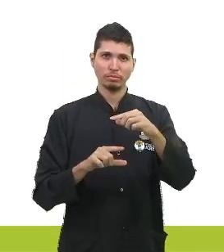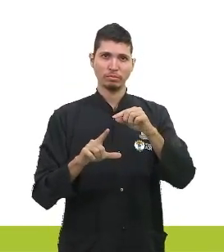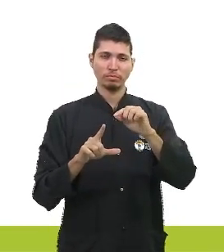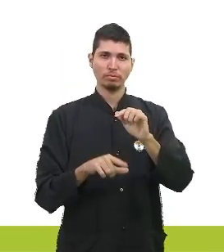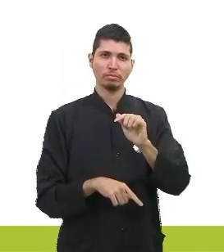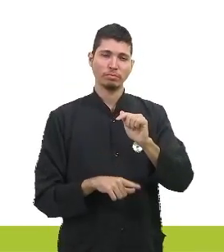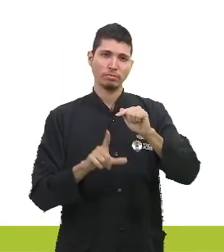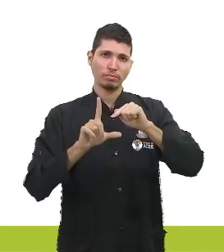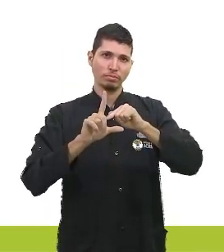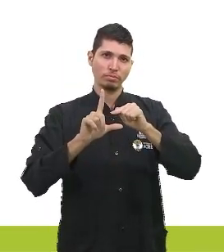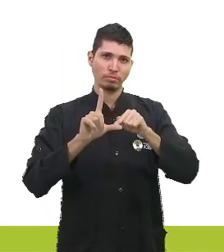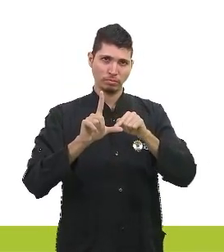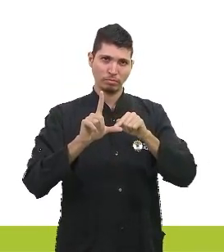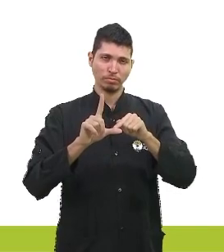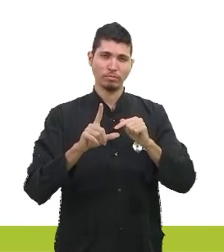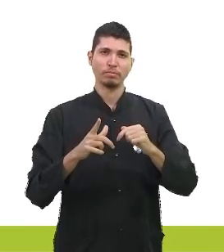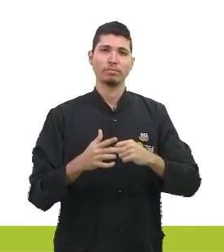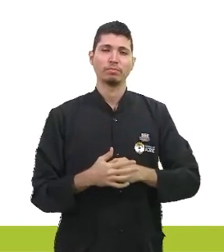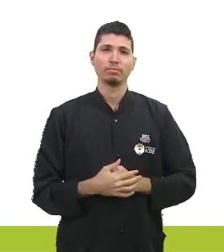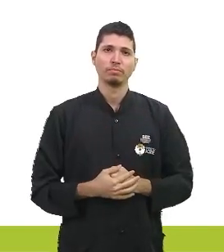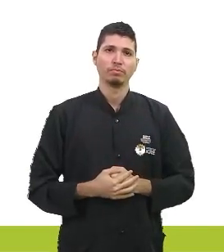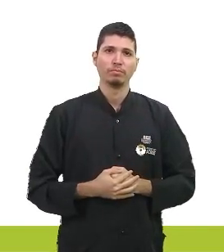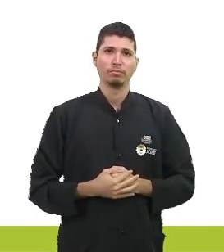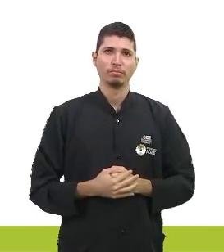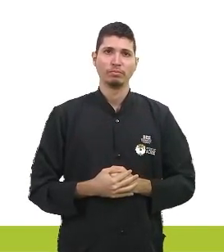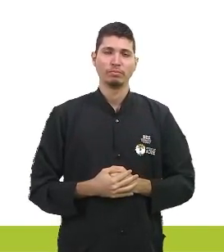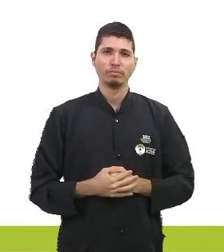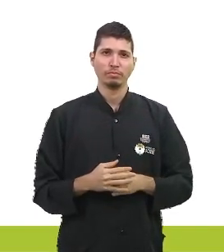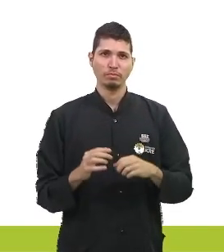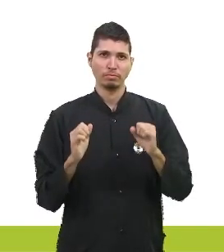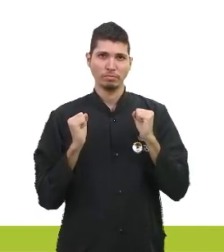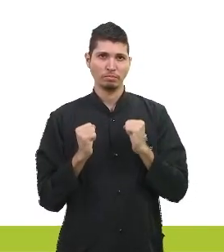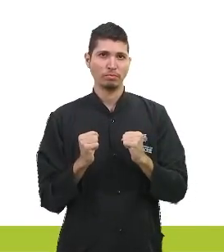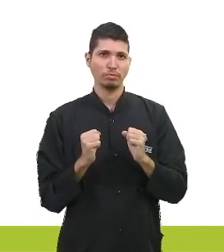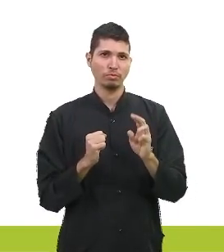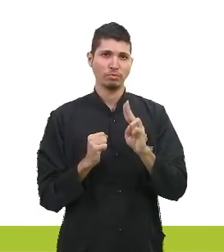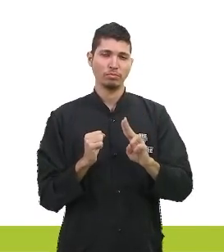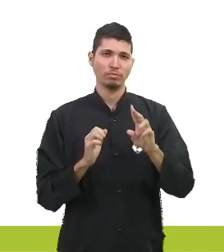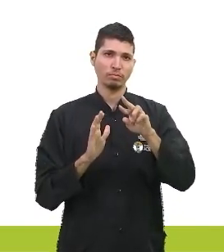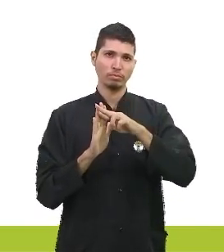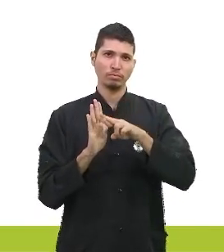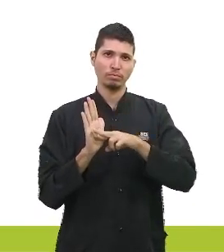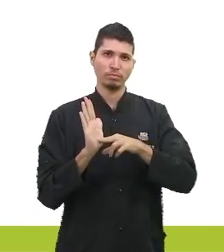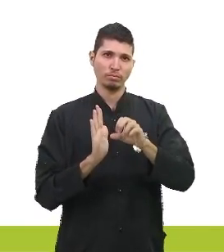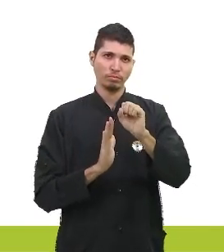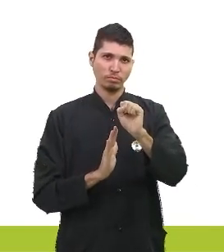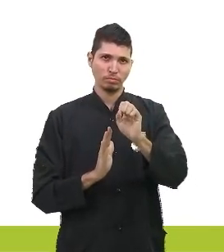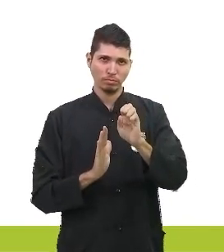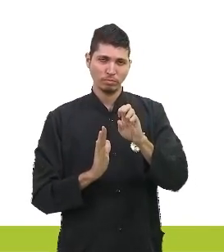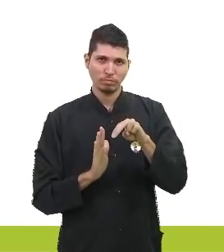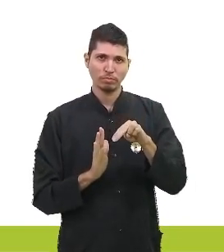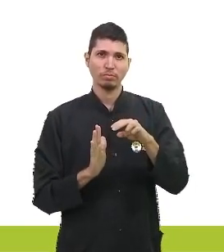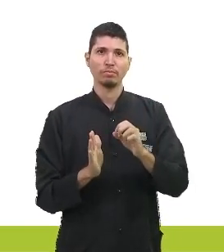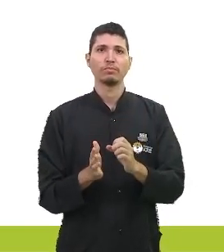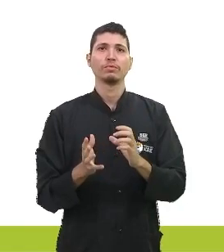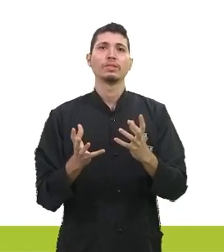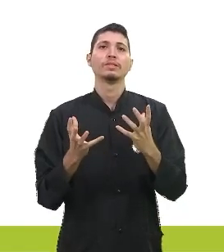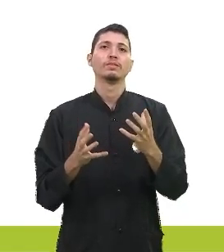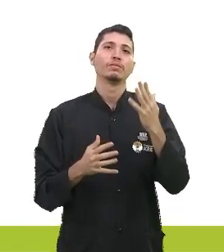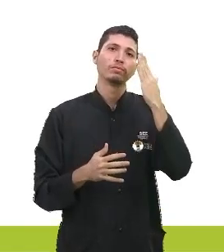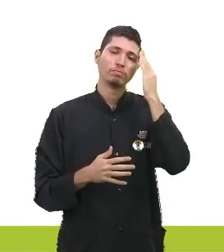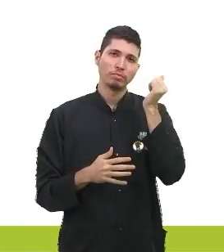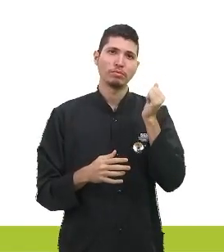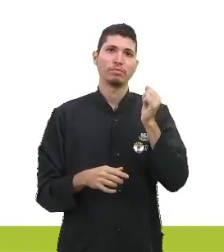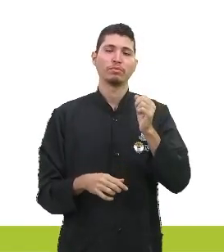Ok? Agora, eu posso usar a lei dos senos da seguinte maneira. Eu quero determinar a altura,